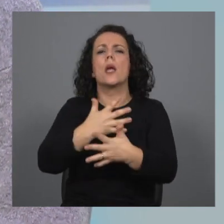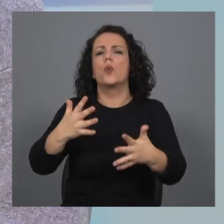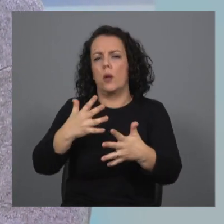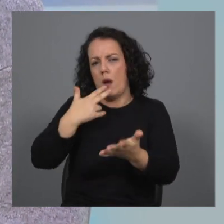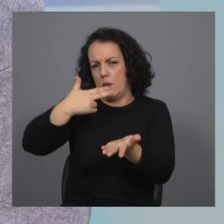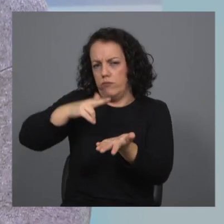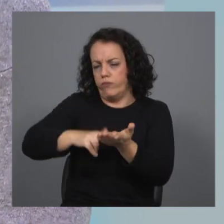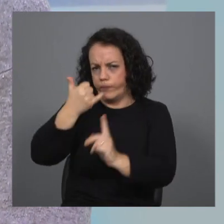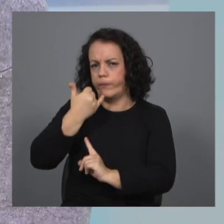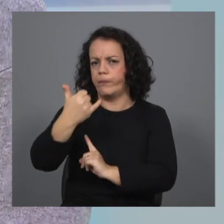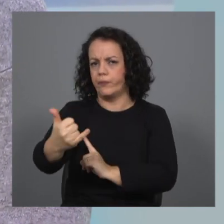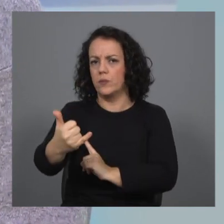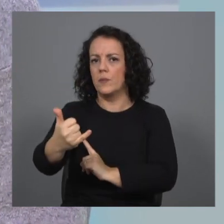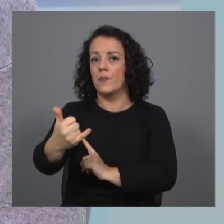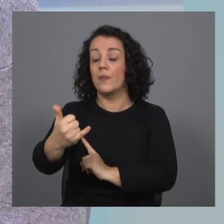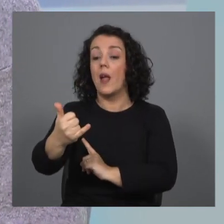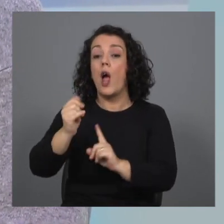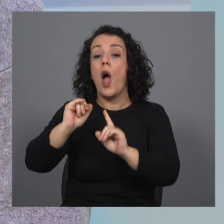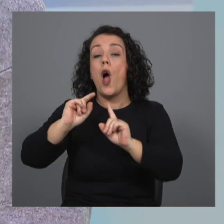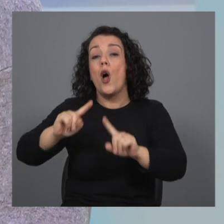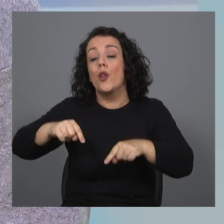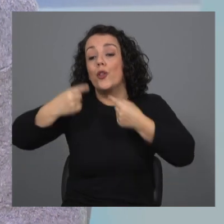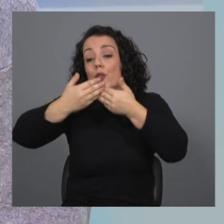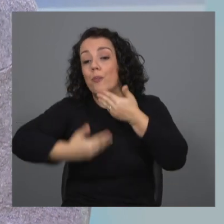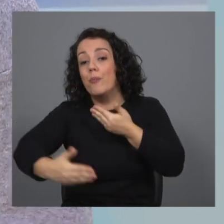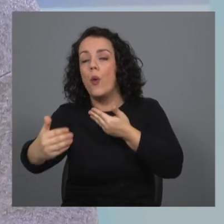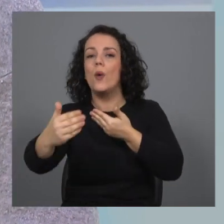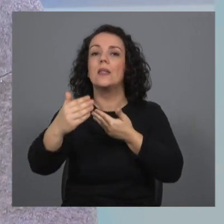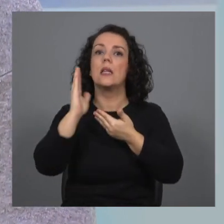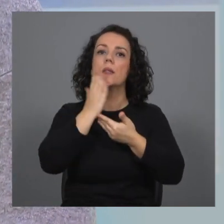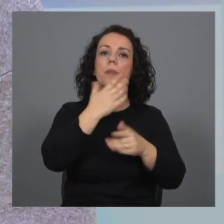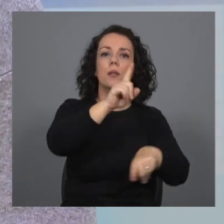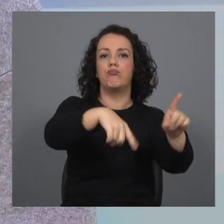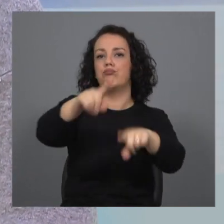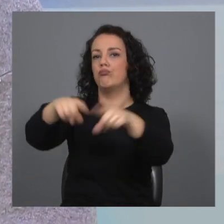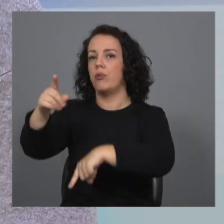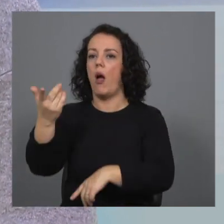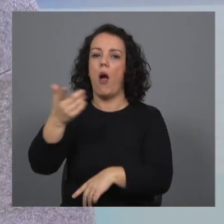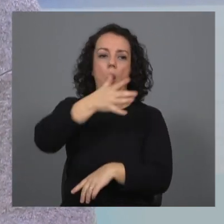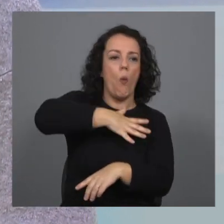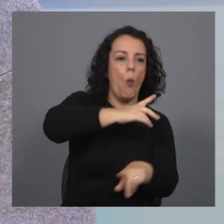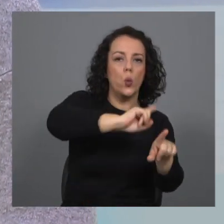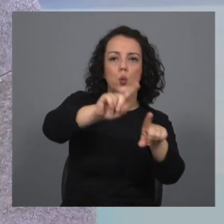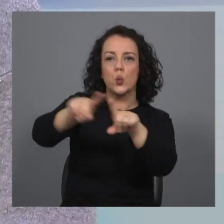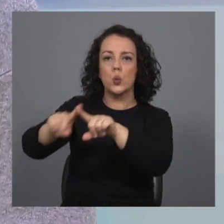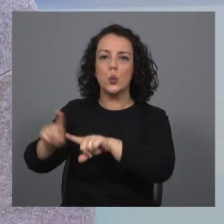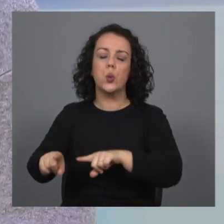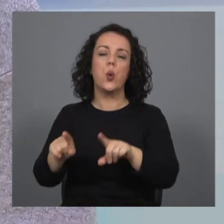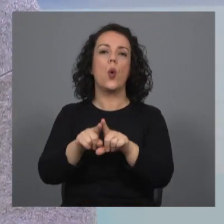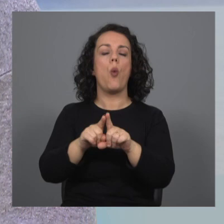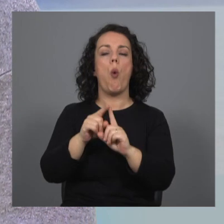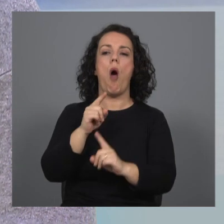acontece, não é? O que acontece a partir daí é que é sempre muito diverso e, de facto, os relatos que temos não retratam